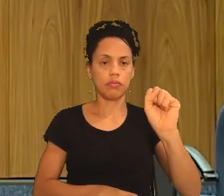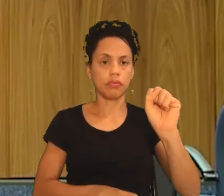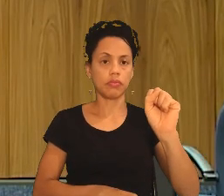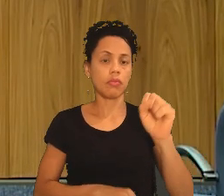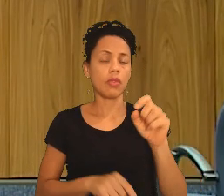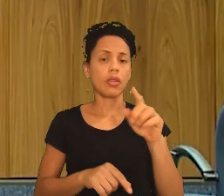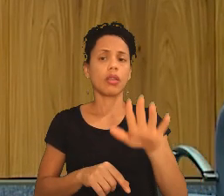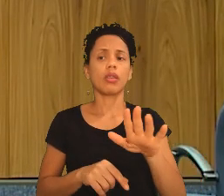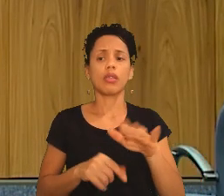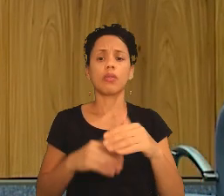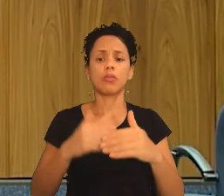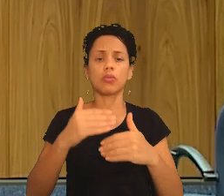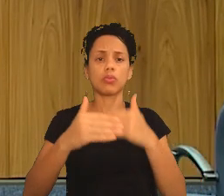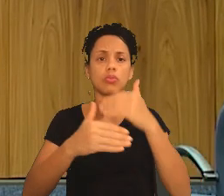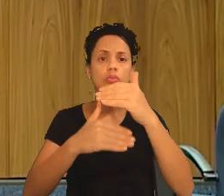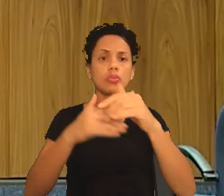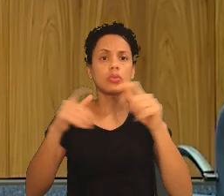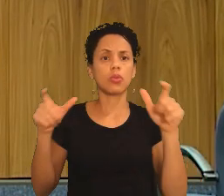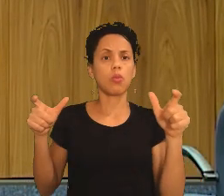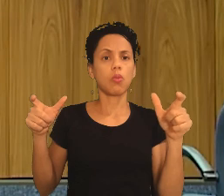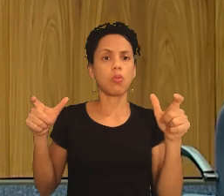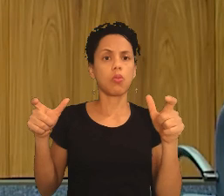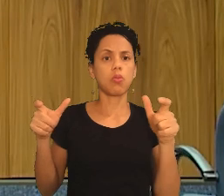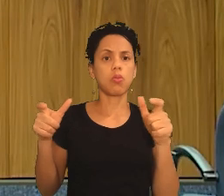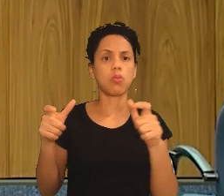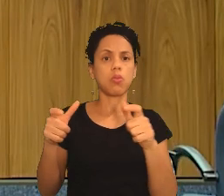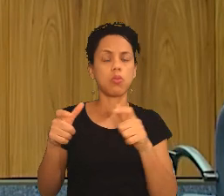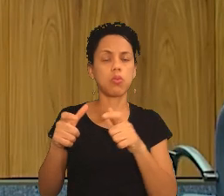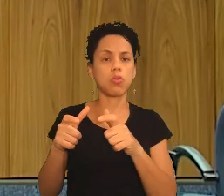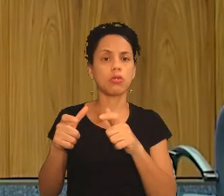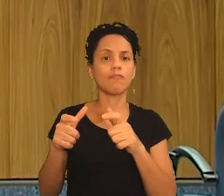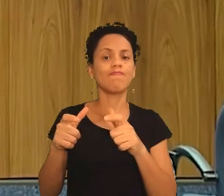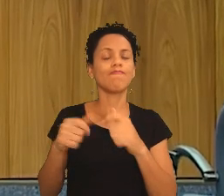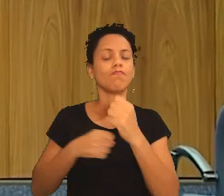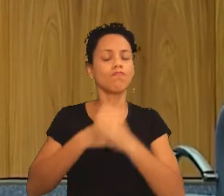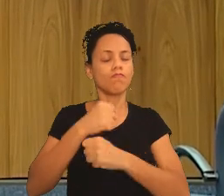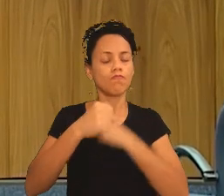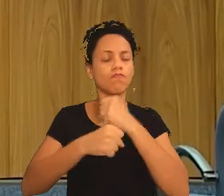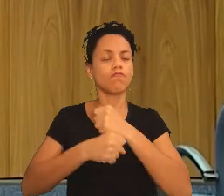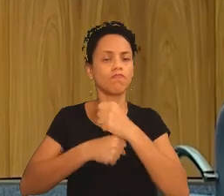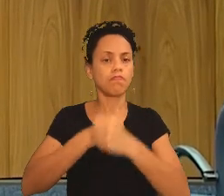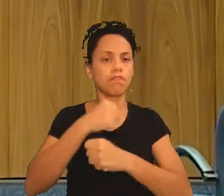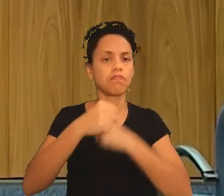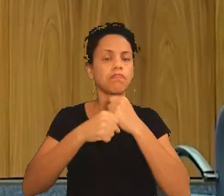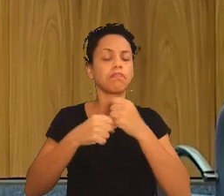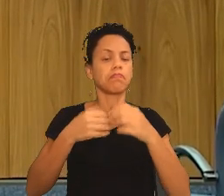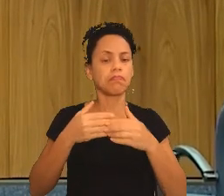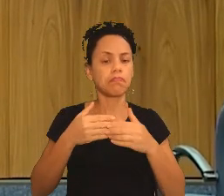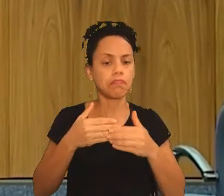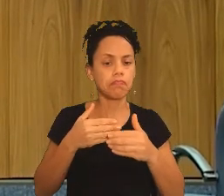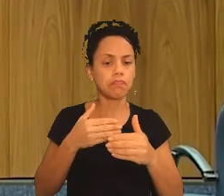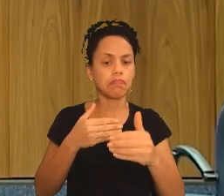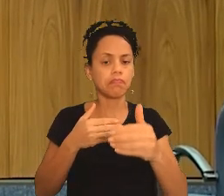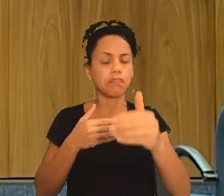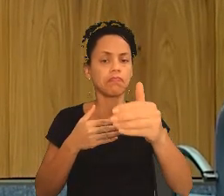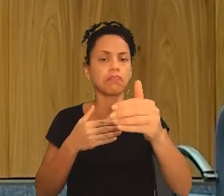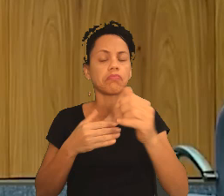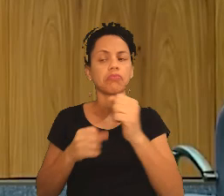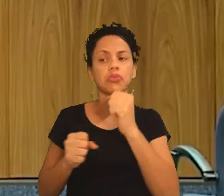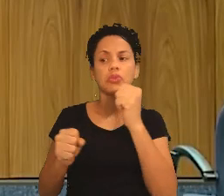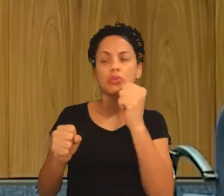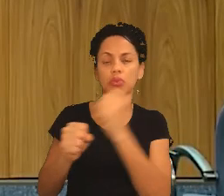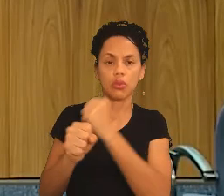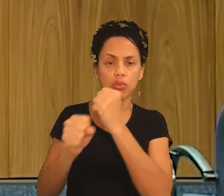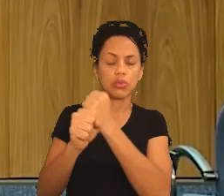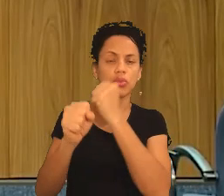chegada dos portugueses ali, tanto pelo Espírito Santo, também como pela Bahia e adentrando as nossas matas, né? E esse